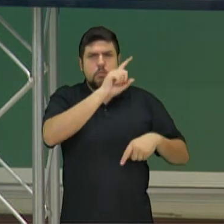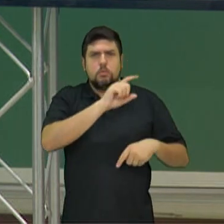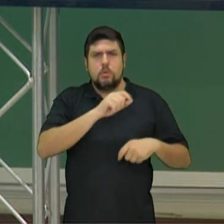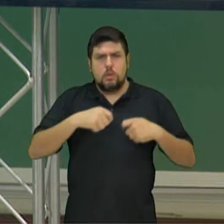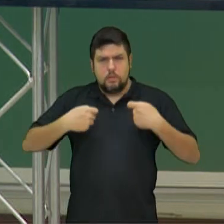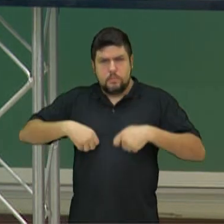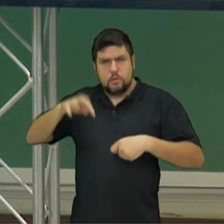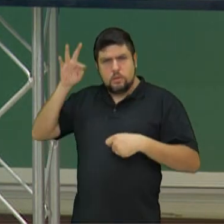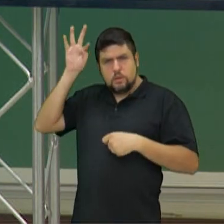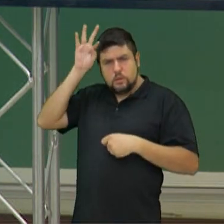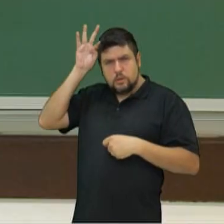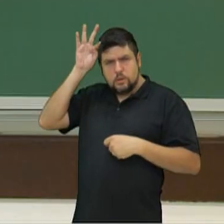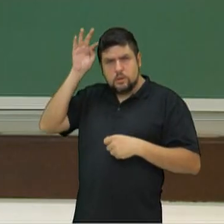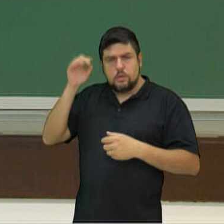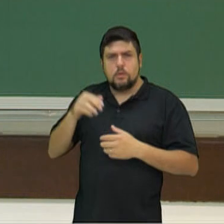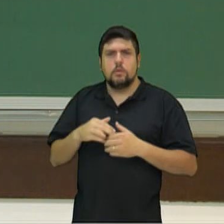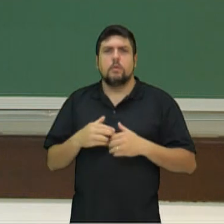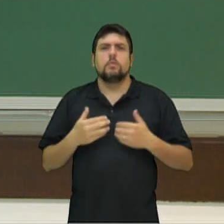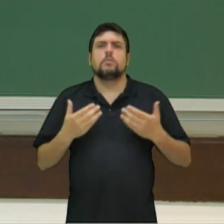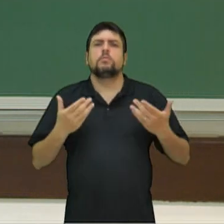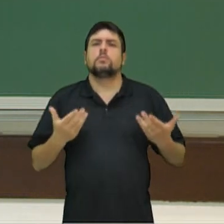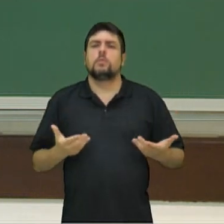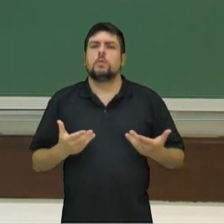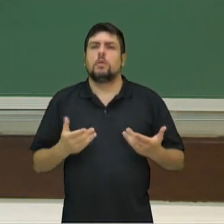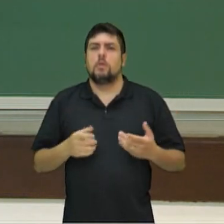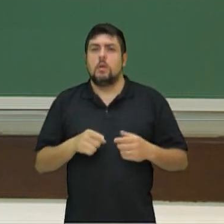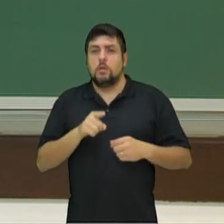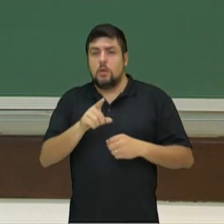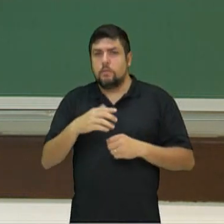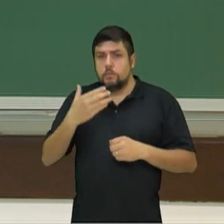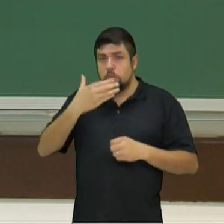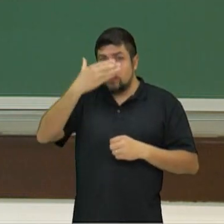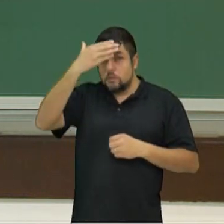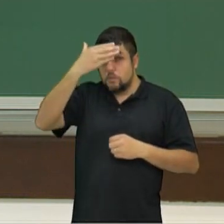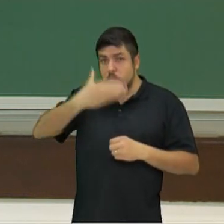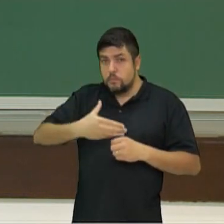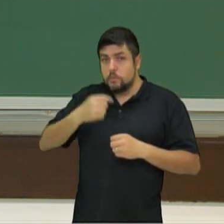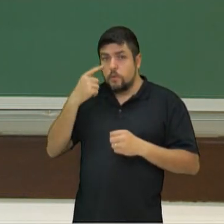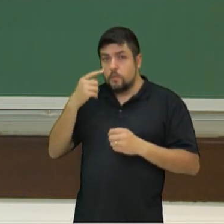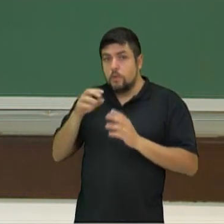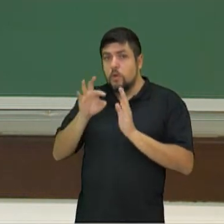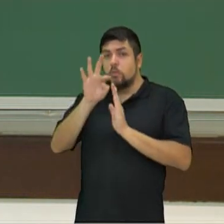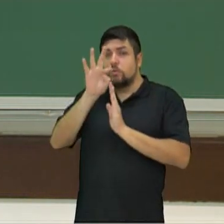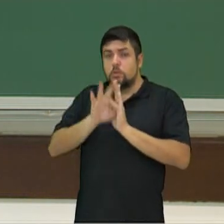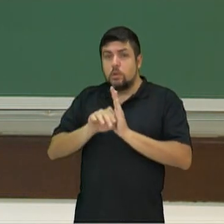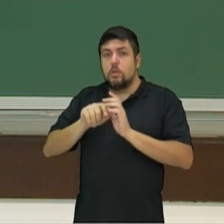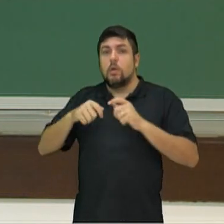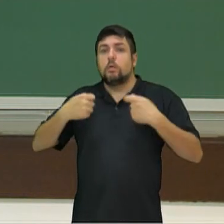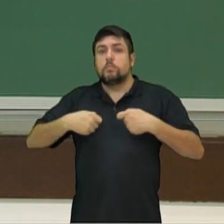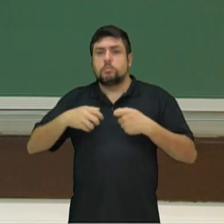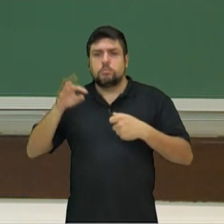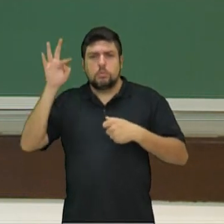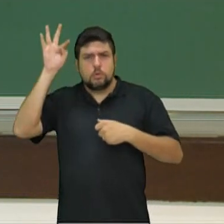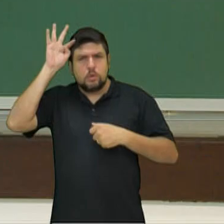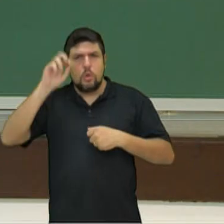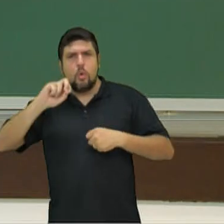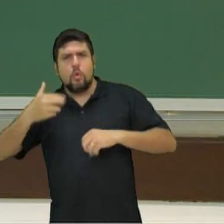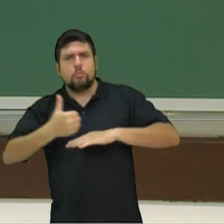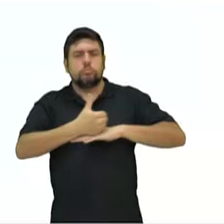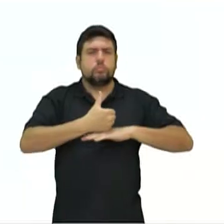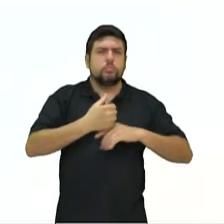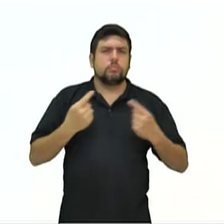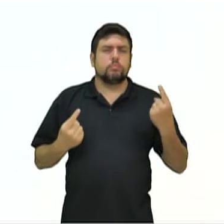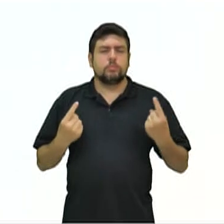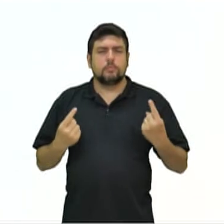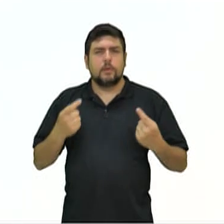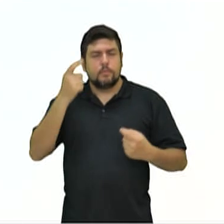sua resposta. Eu quero que você coloque aqui, provando junto ao texto, se sim ou não, se a pessoa tem que ter talento ou não, ok? Pensa aí,